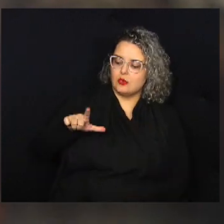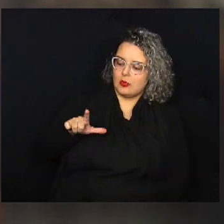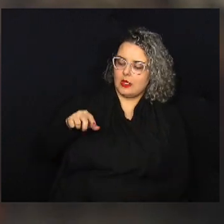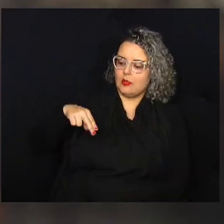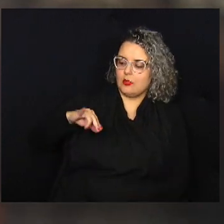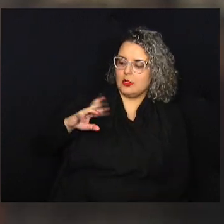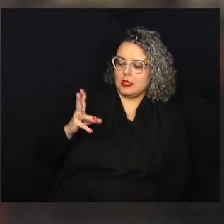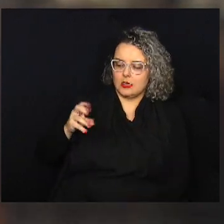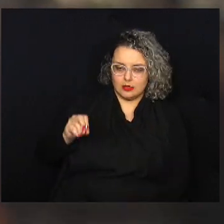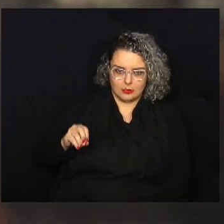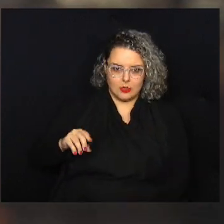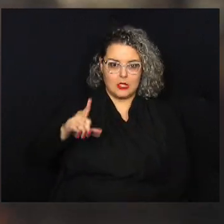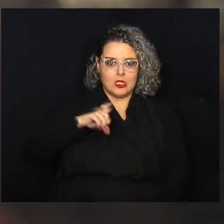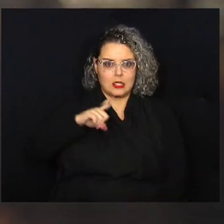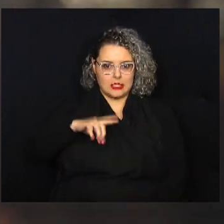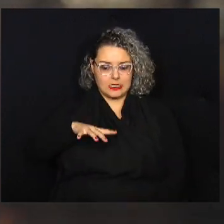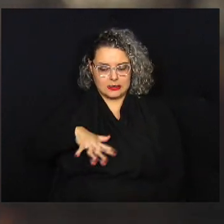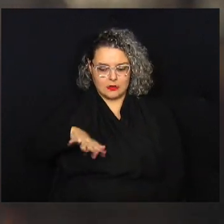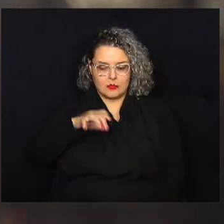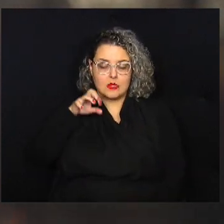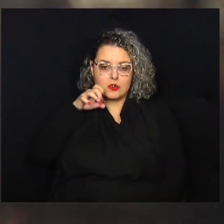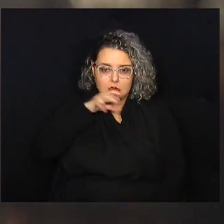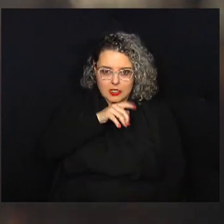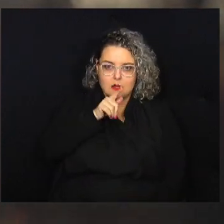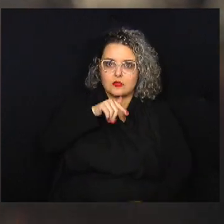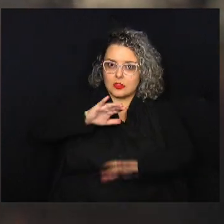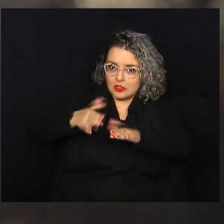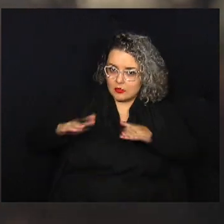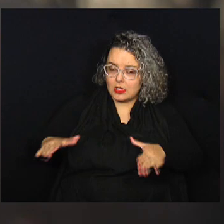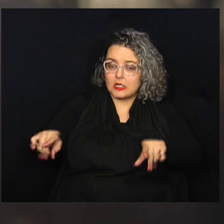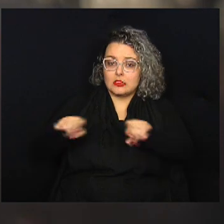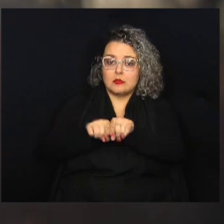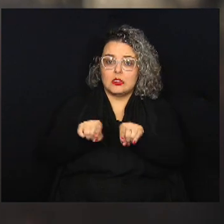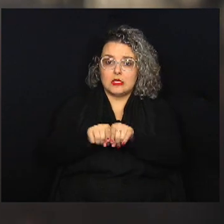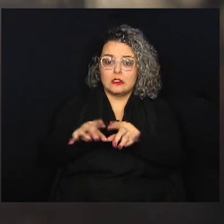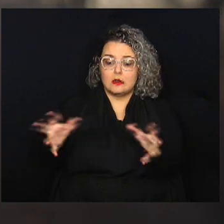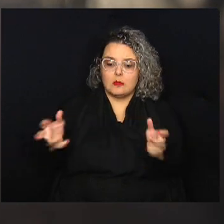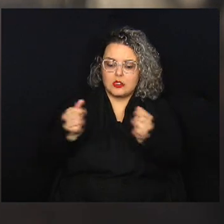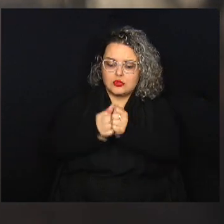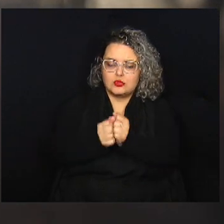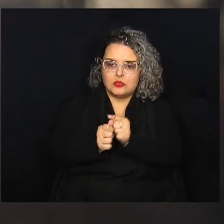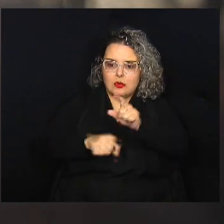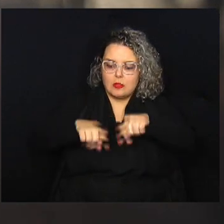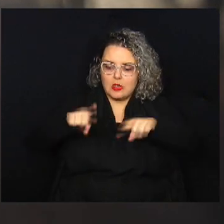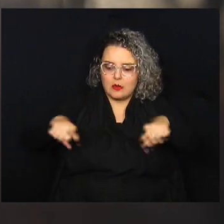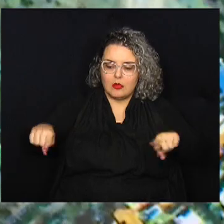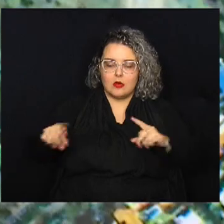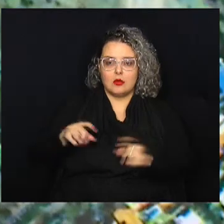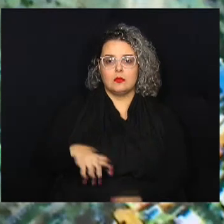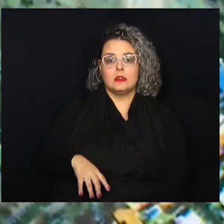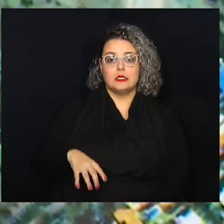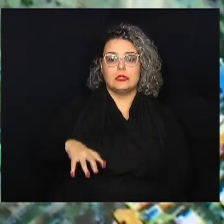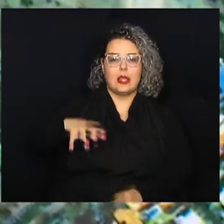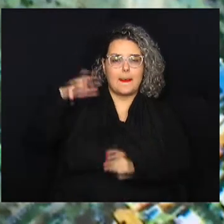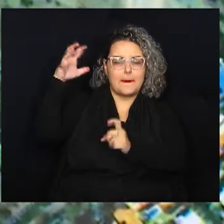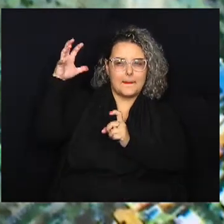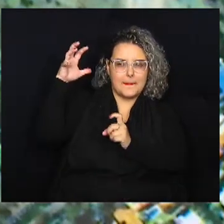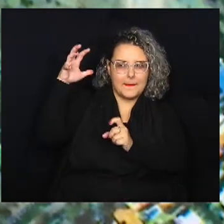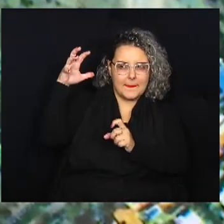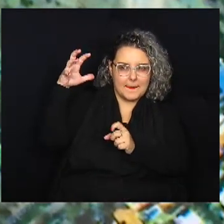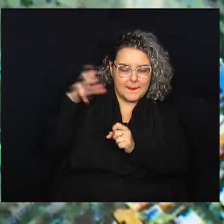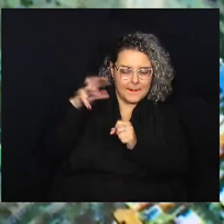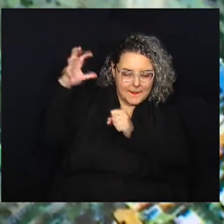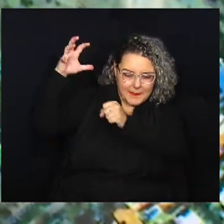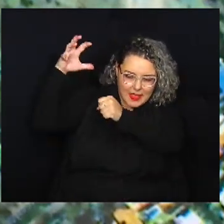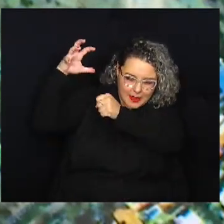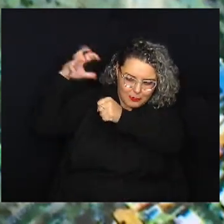tem, além dessa parte do aquecimento das águas, ele também tem um acoplamento, uma variação na pressão atmosférica ali na